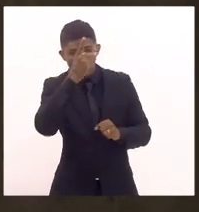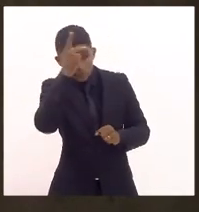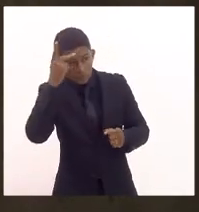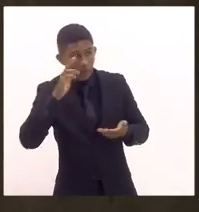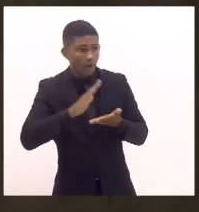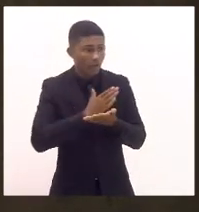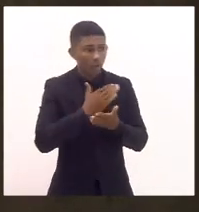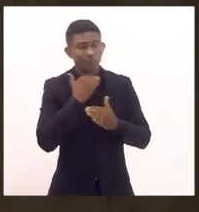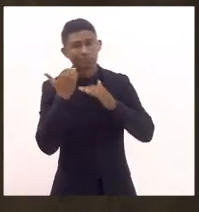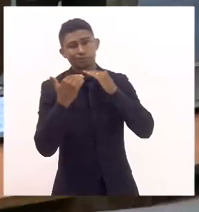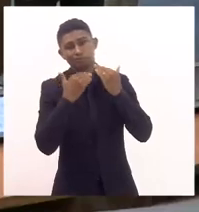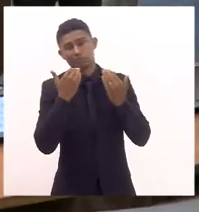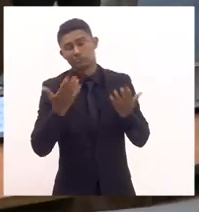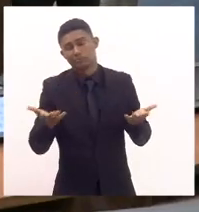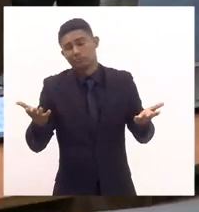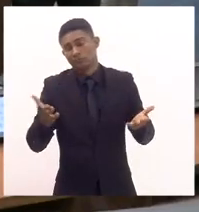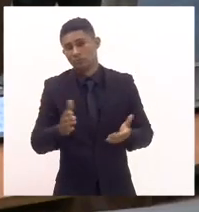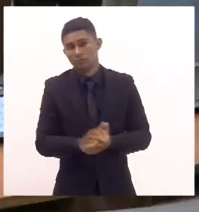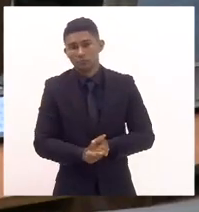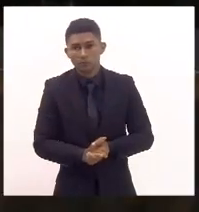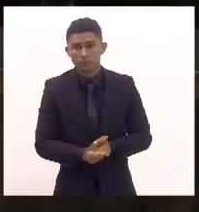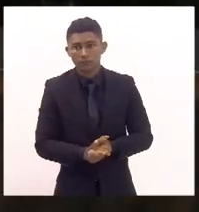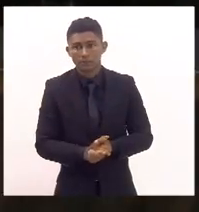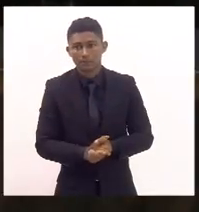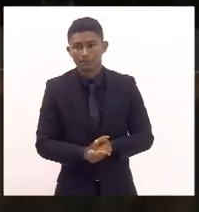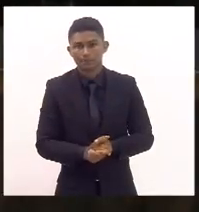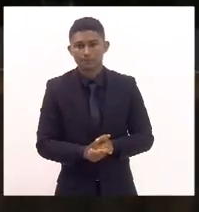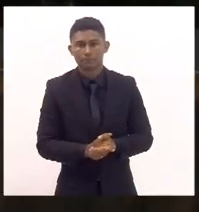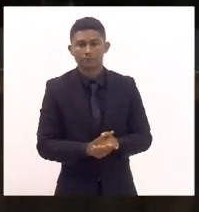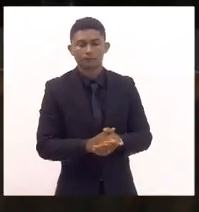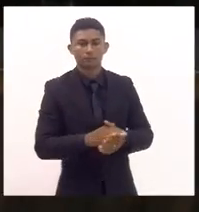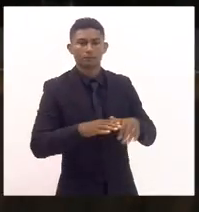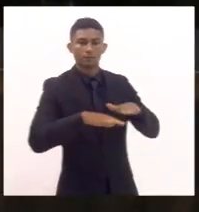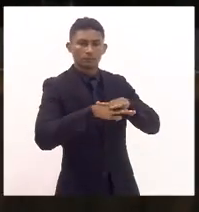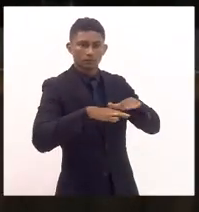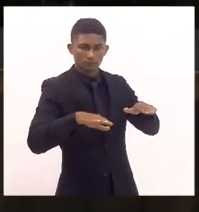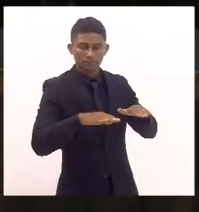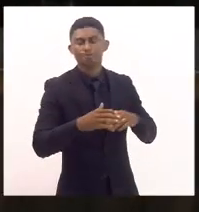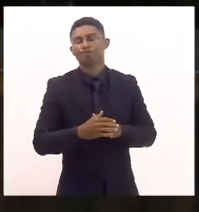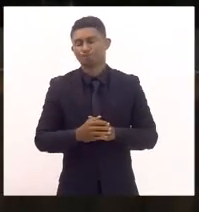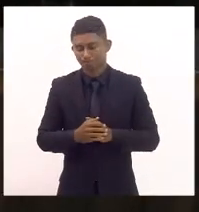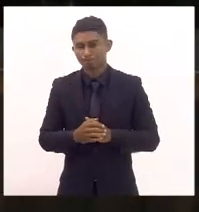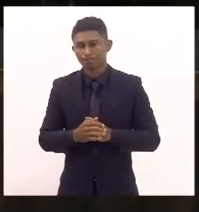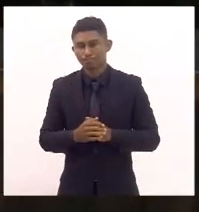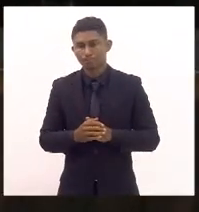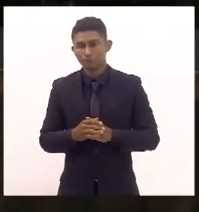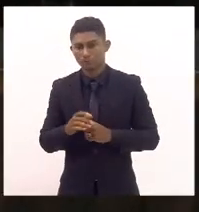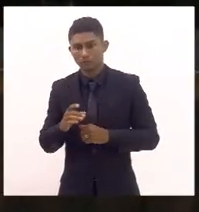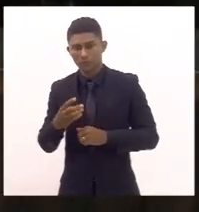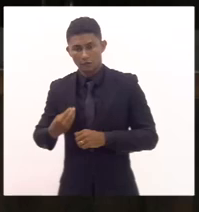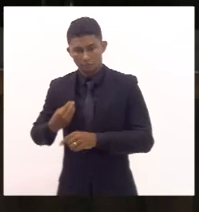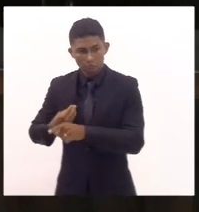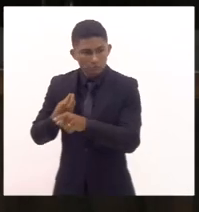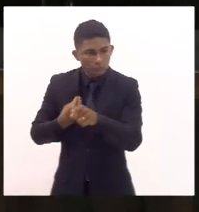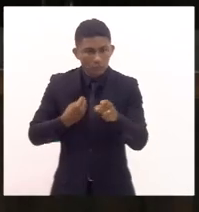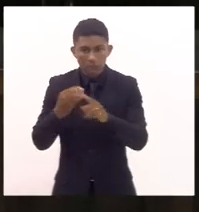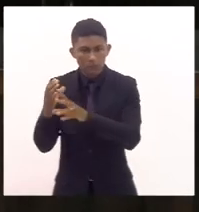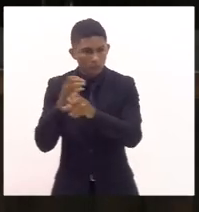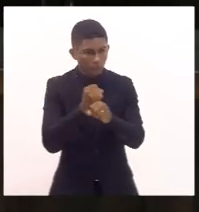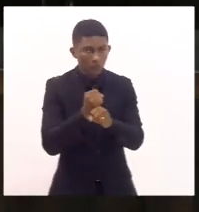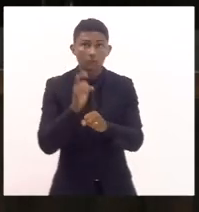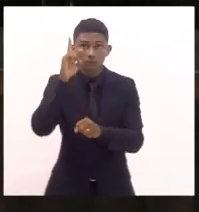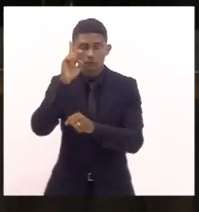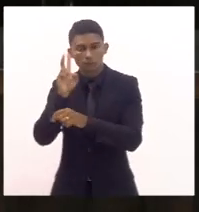a vida do nosso povo e está encerrada a sessão havendo número legal e sob a proteção de Deus